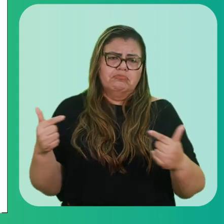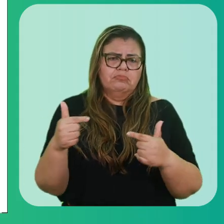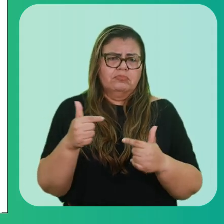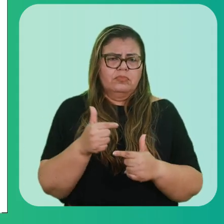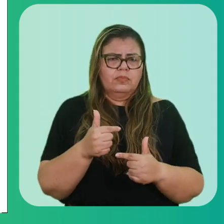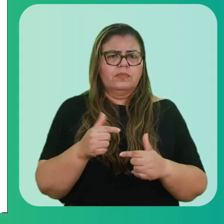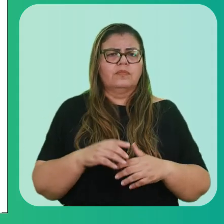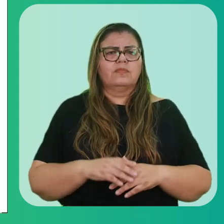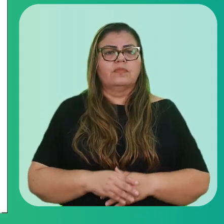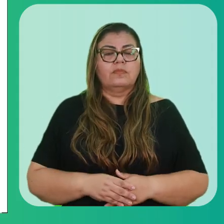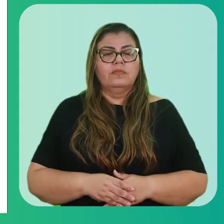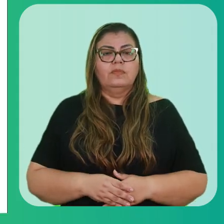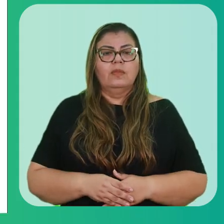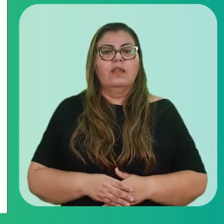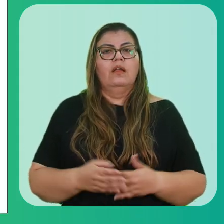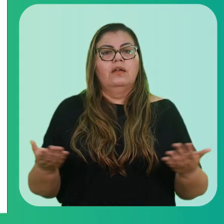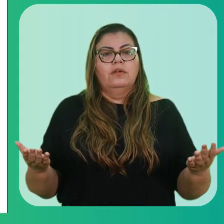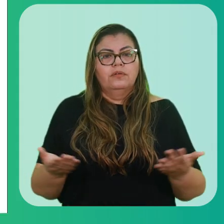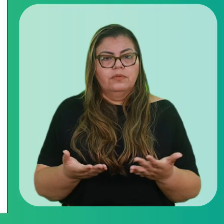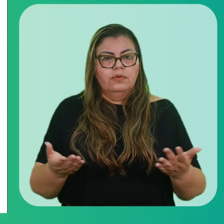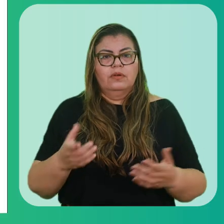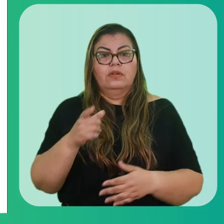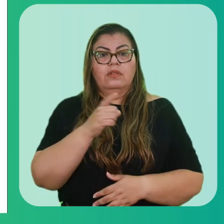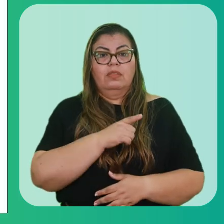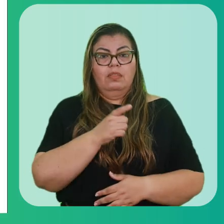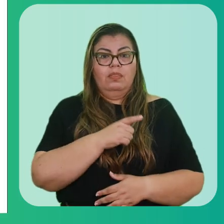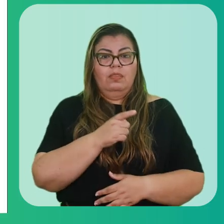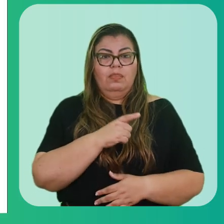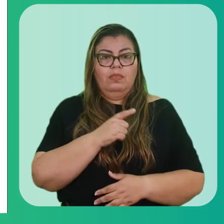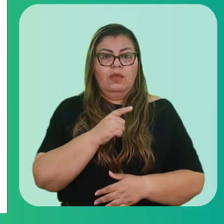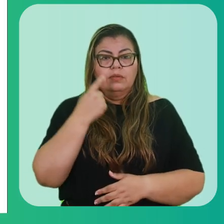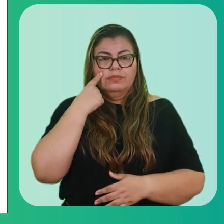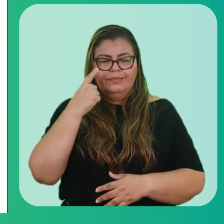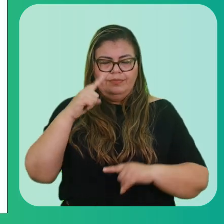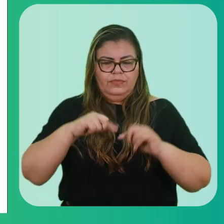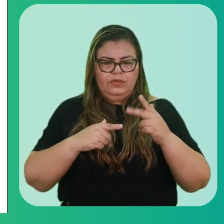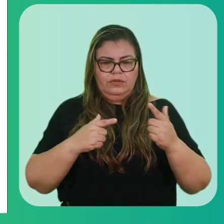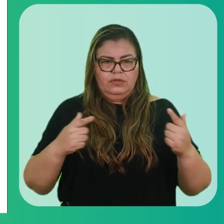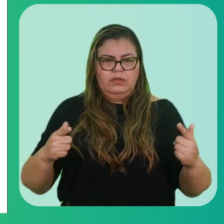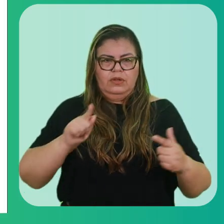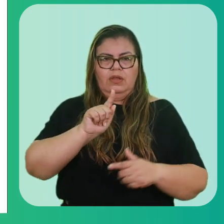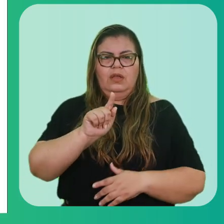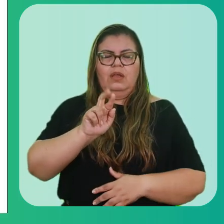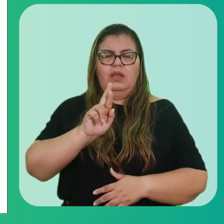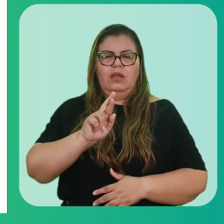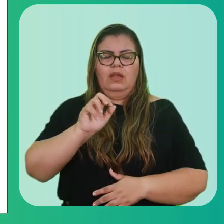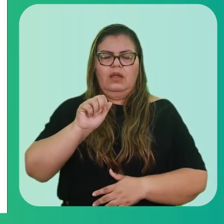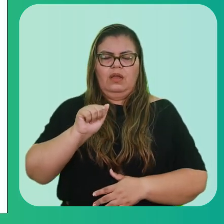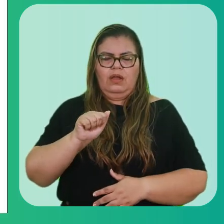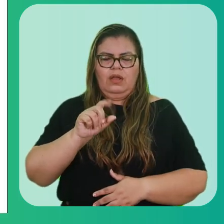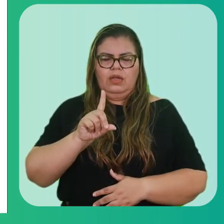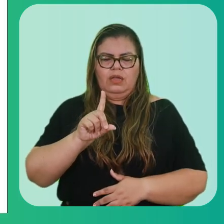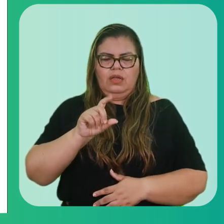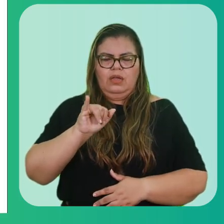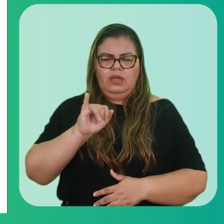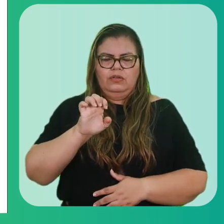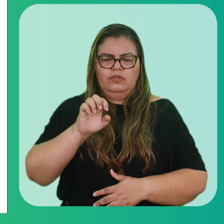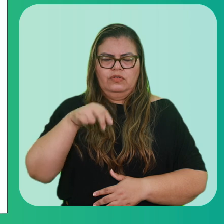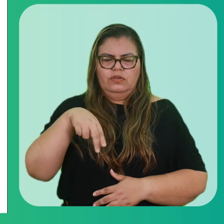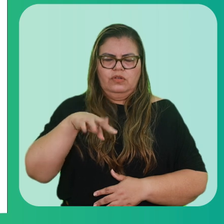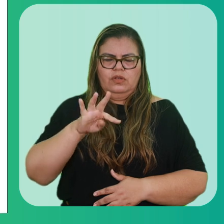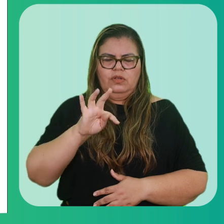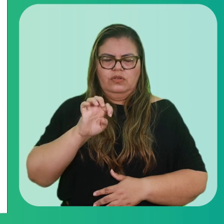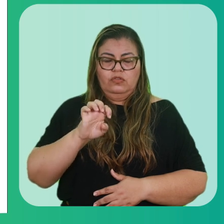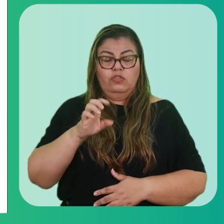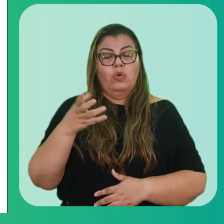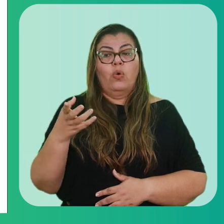alterações significativas, não é? Pois bem, aí nós temos um gradiente de pressão. O ar se desloca da maior para a